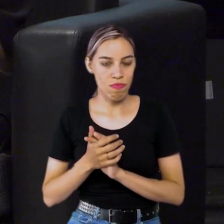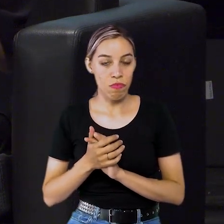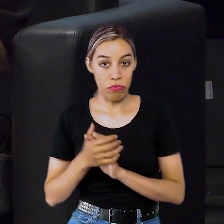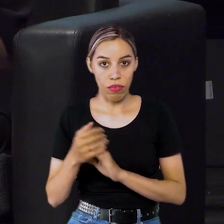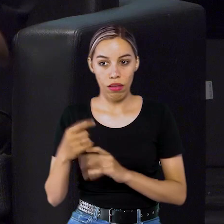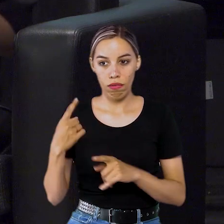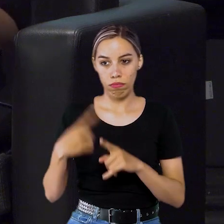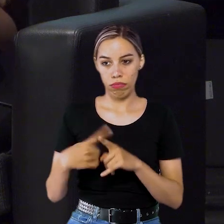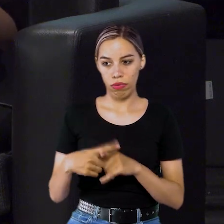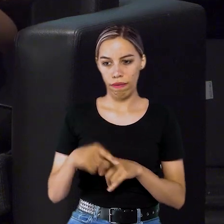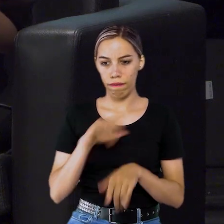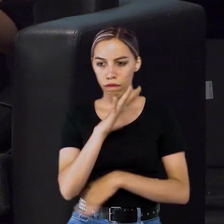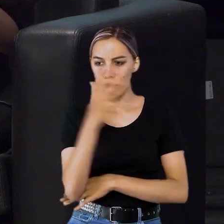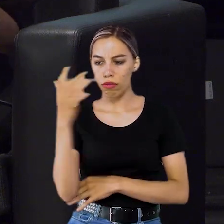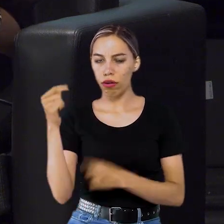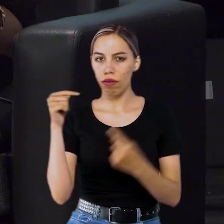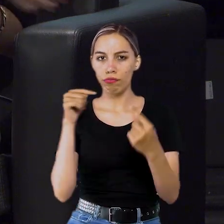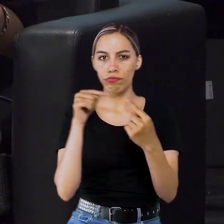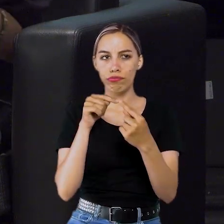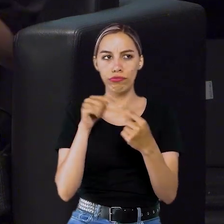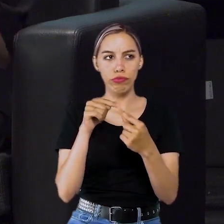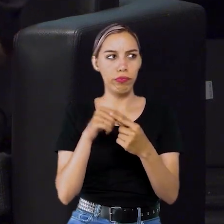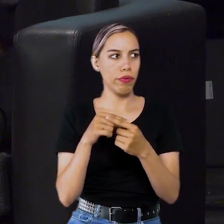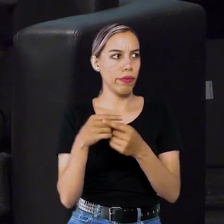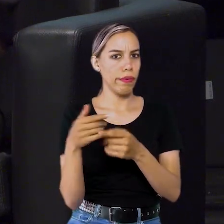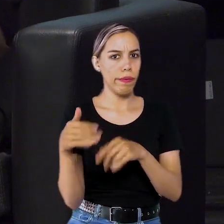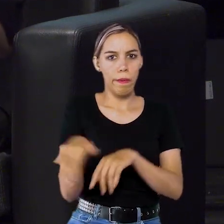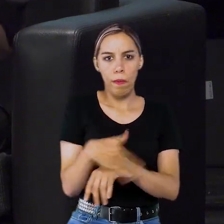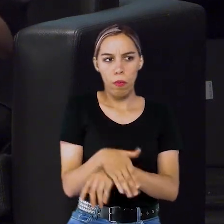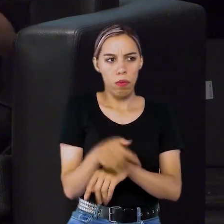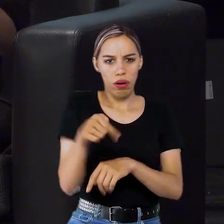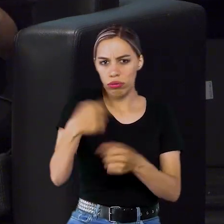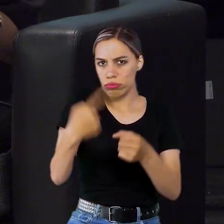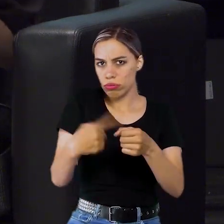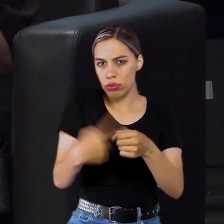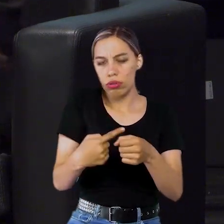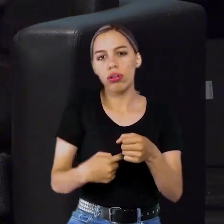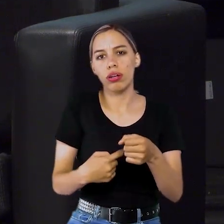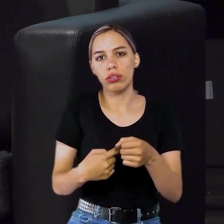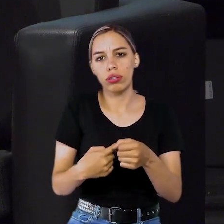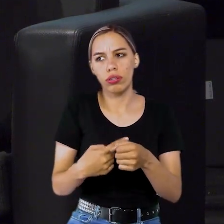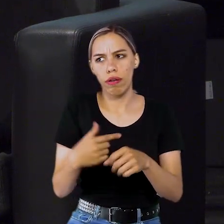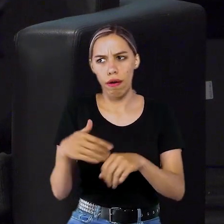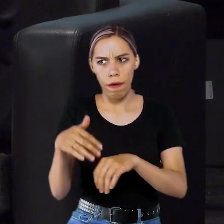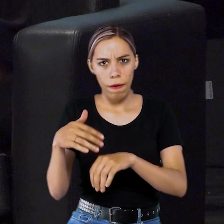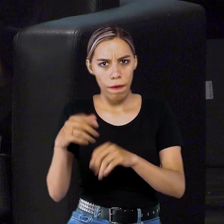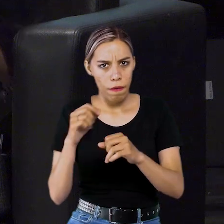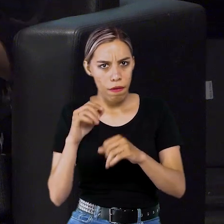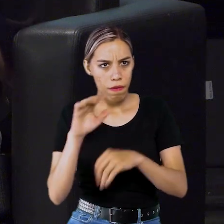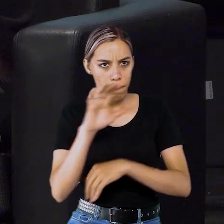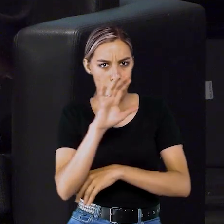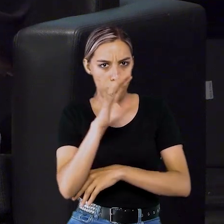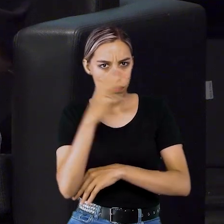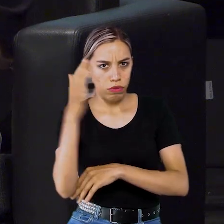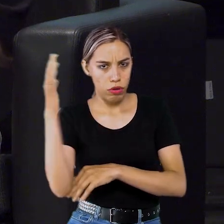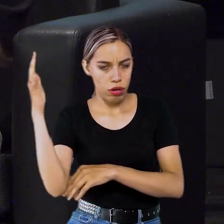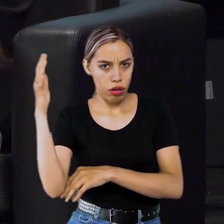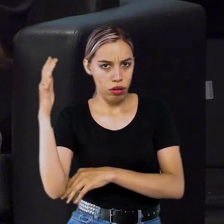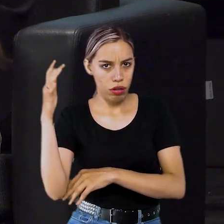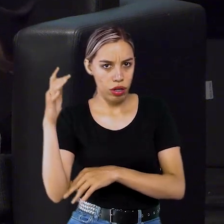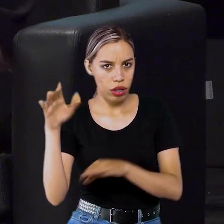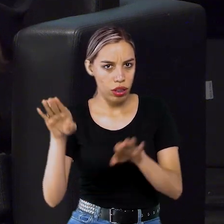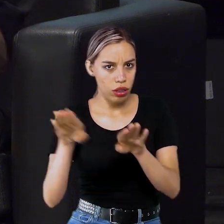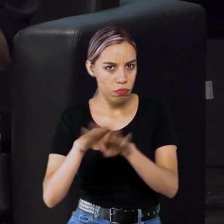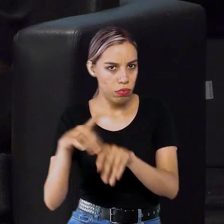Porque a floresta é como se fosse as ruas que tem aqui, que as pessoas sabem, na floresta também tem rua, também tem endereço,